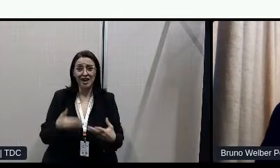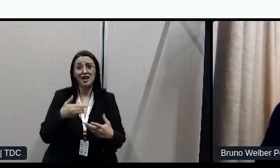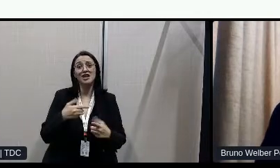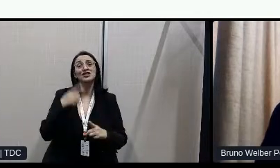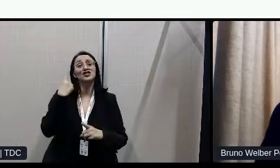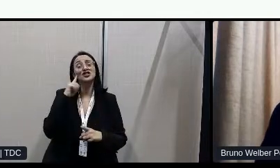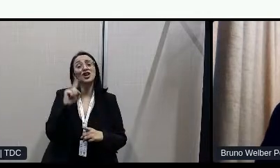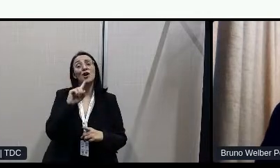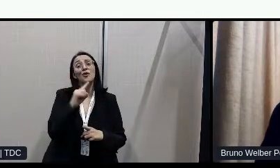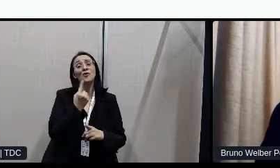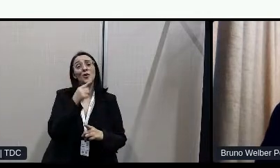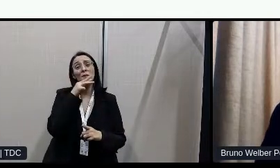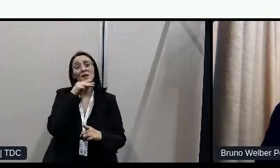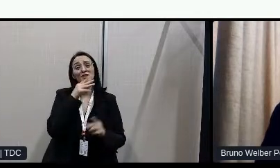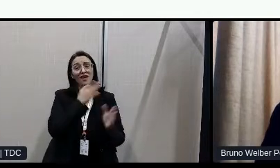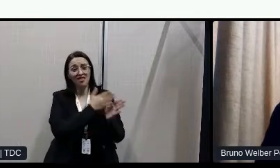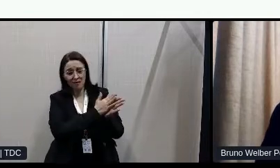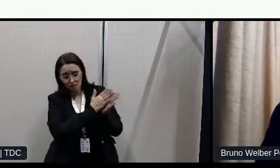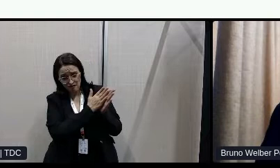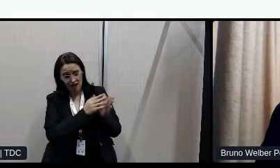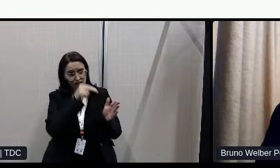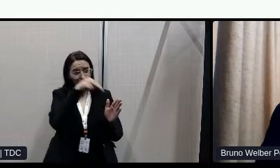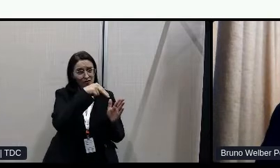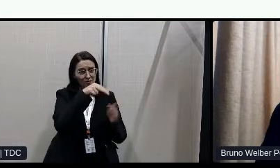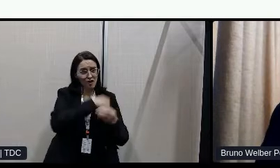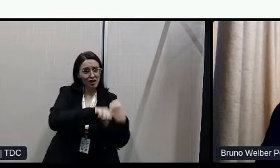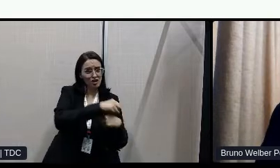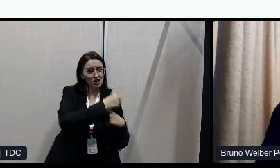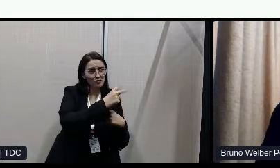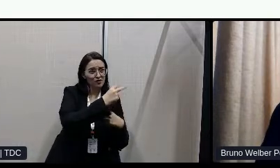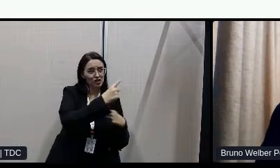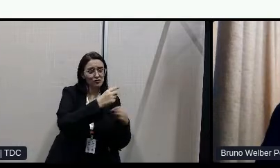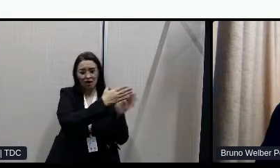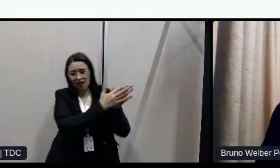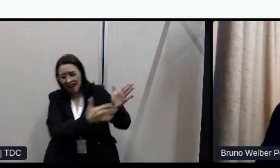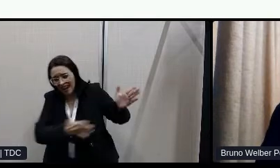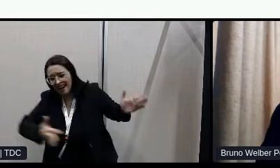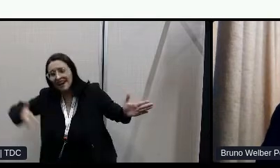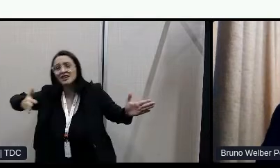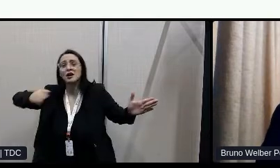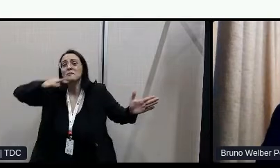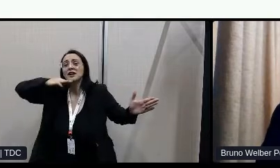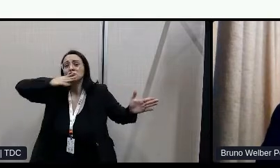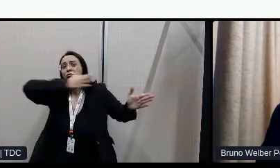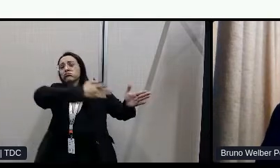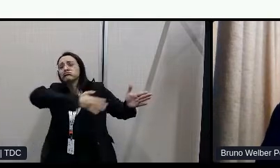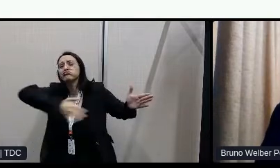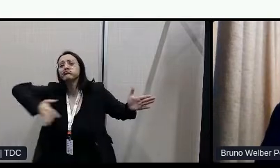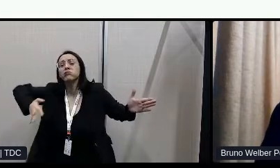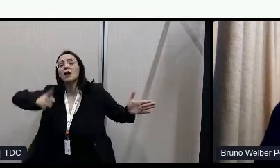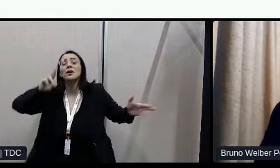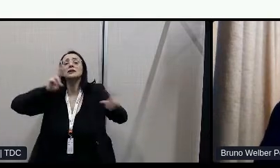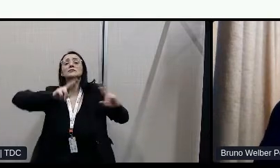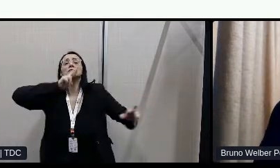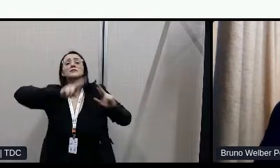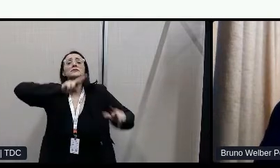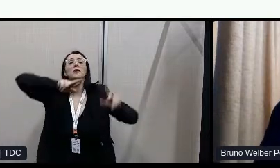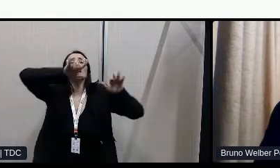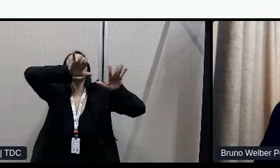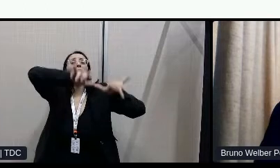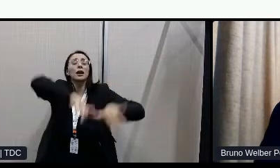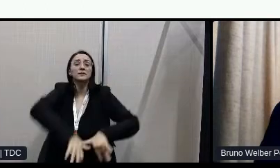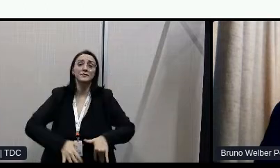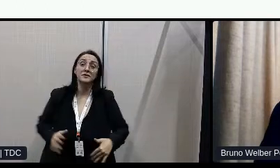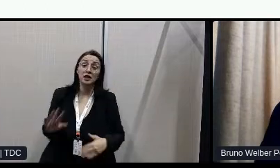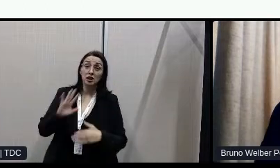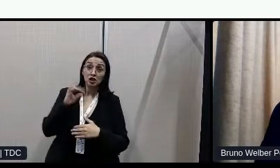a gente deixou todo esse tempo aberta para escolher o máximo possível de respostas desses usuários. E dia